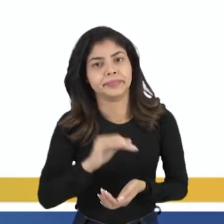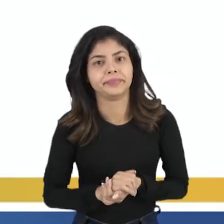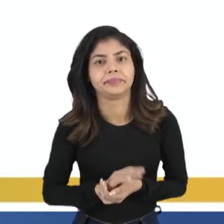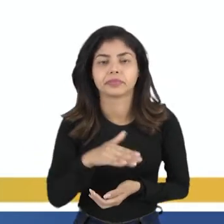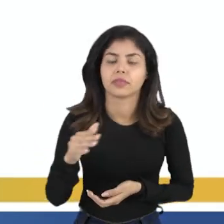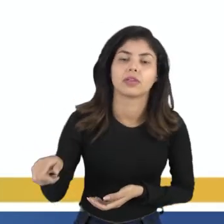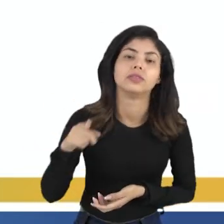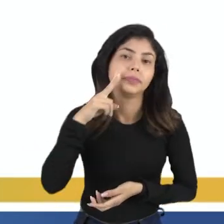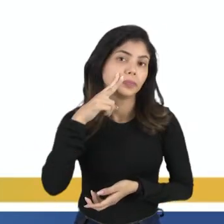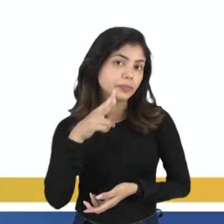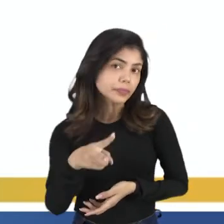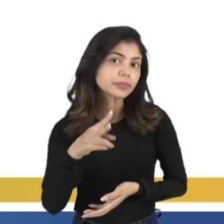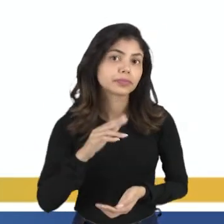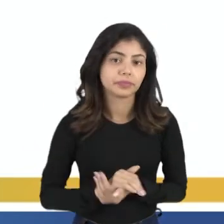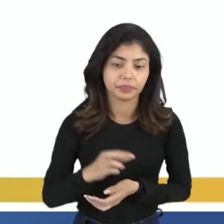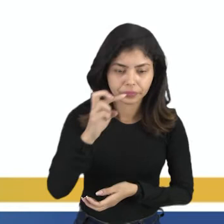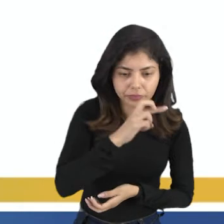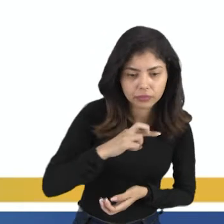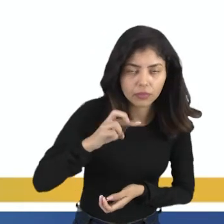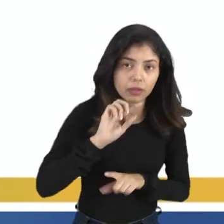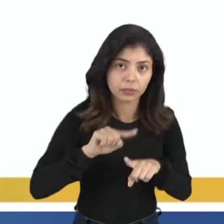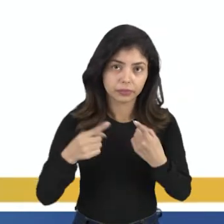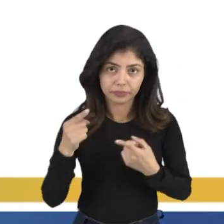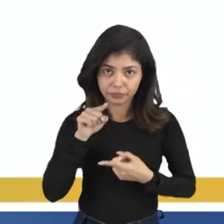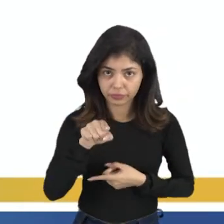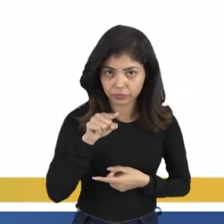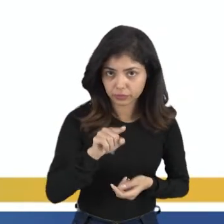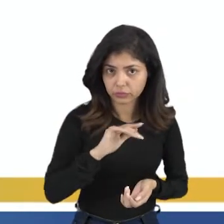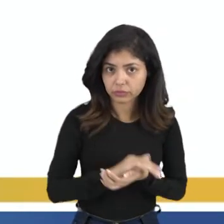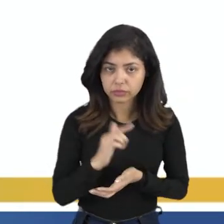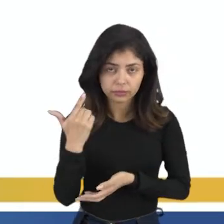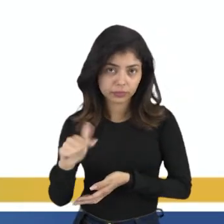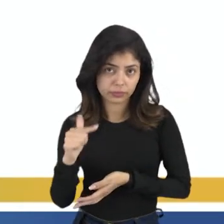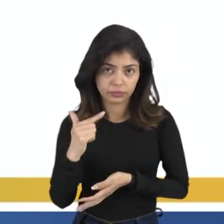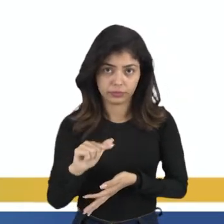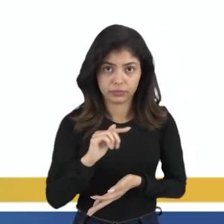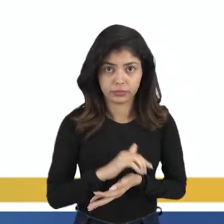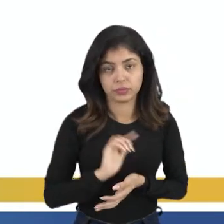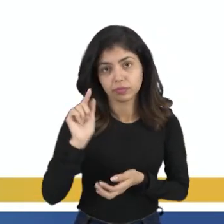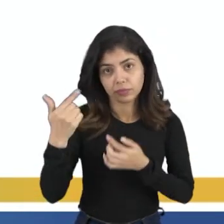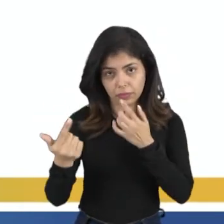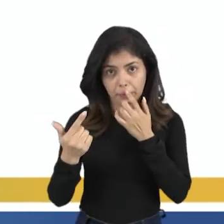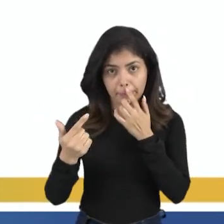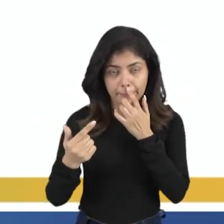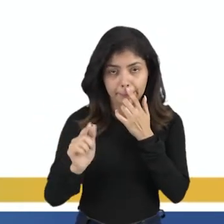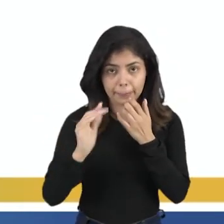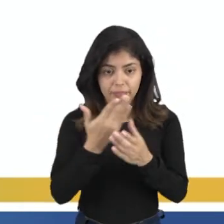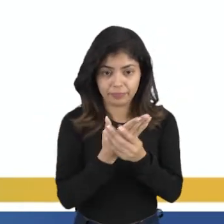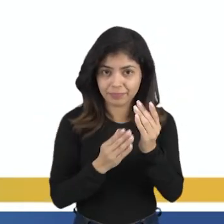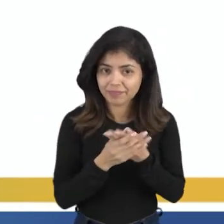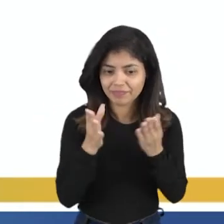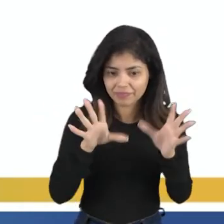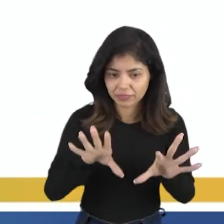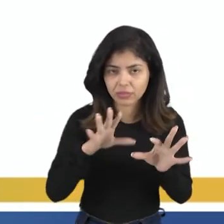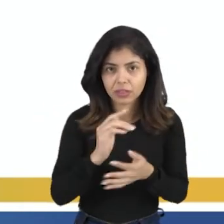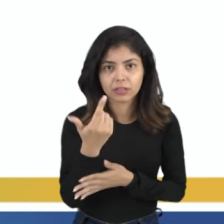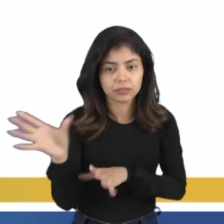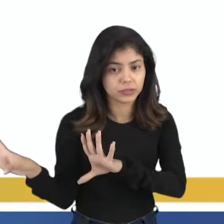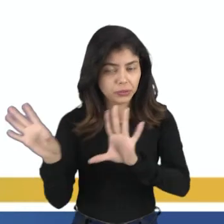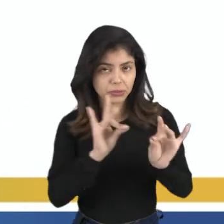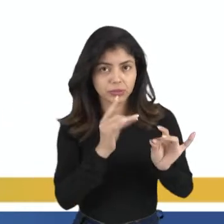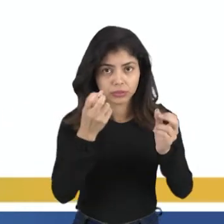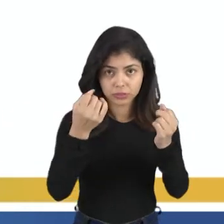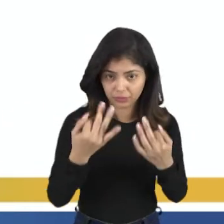quando você verifica, mas você não tem a outra obra ali em mãos, né? Ele não